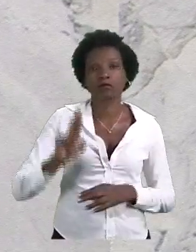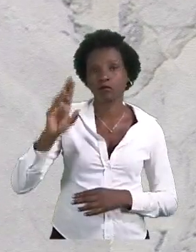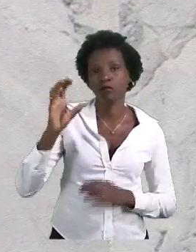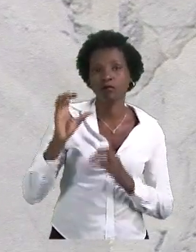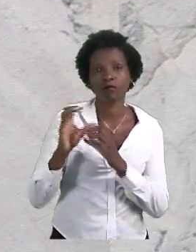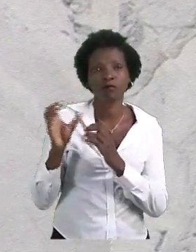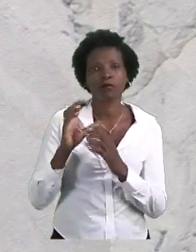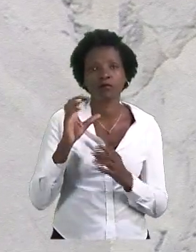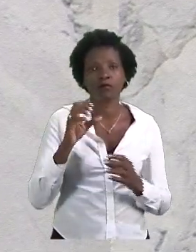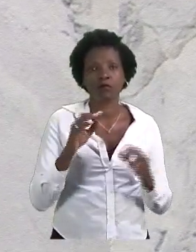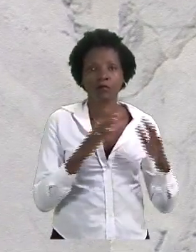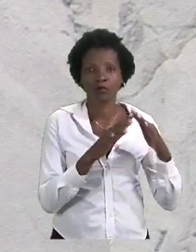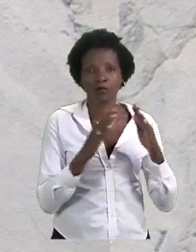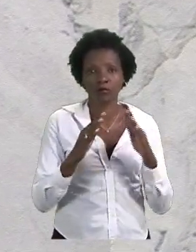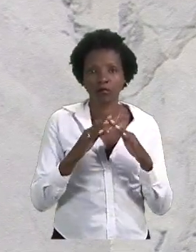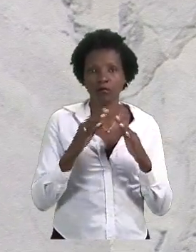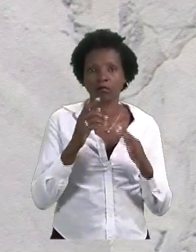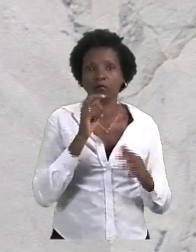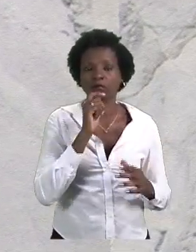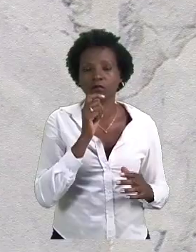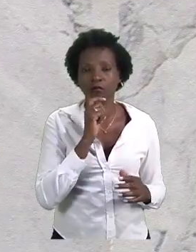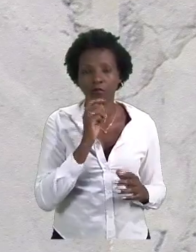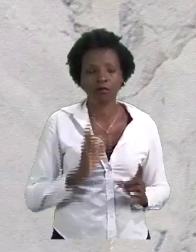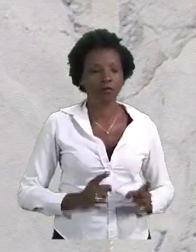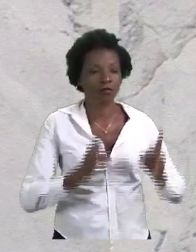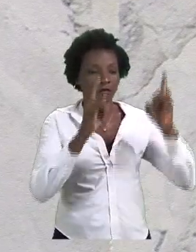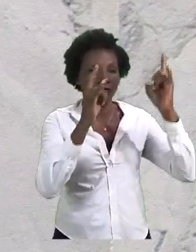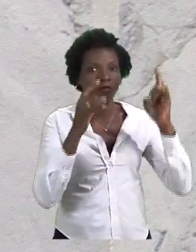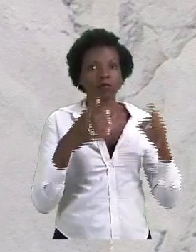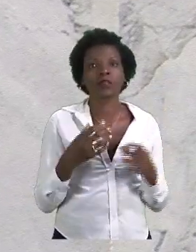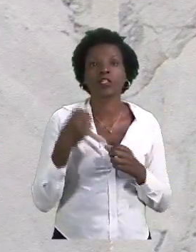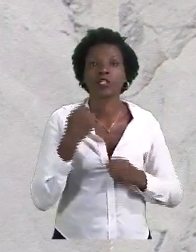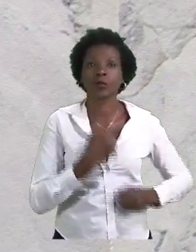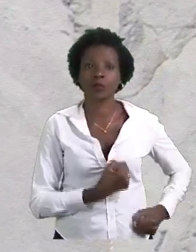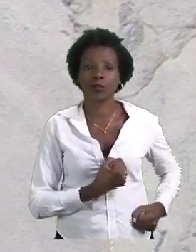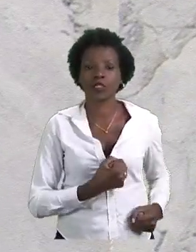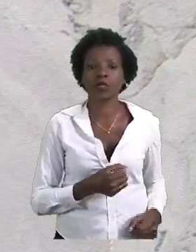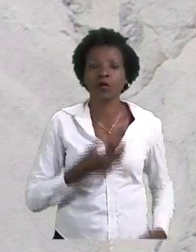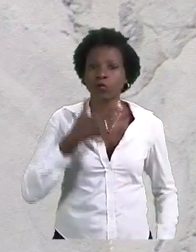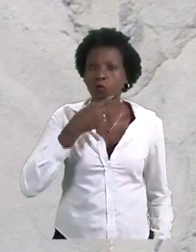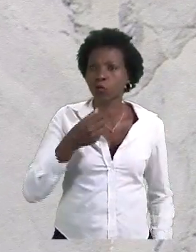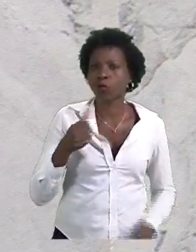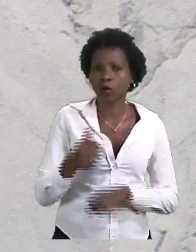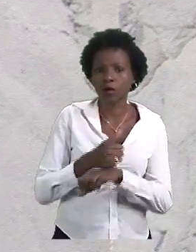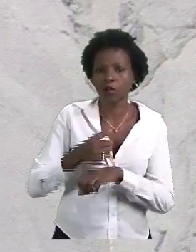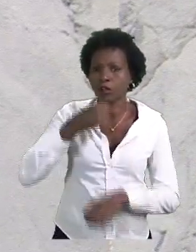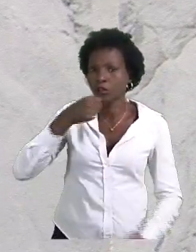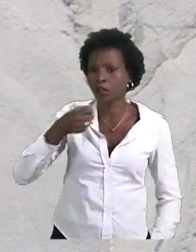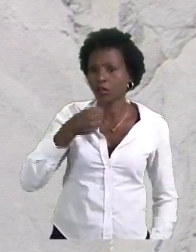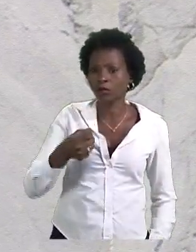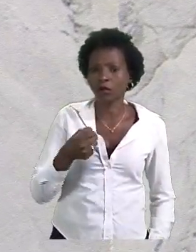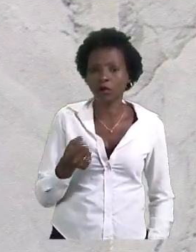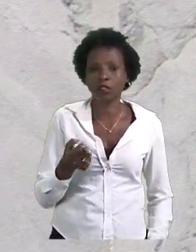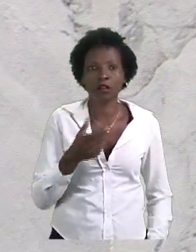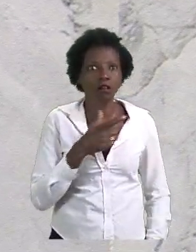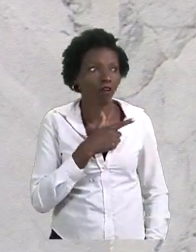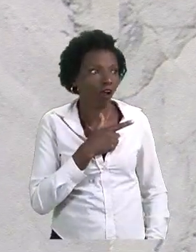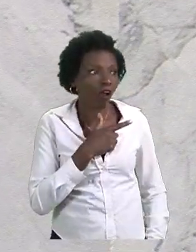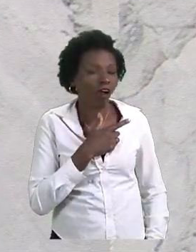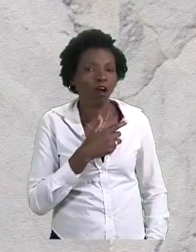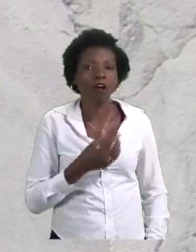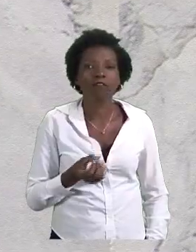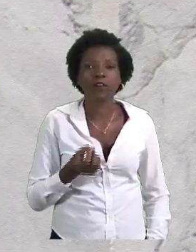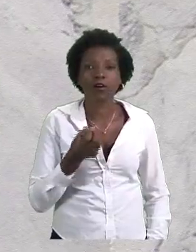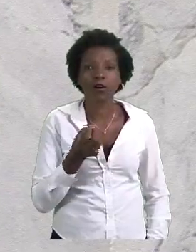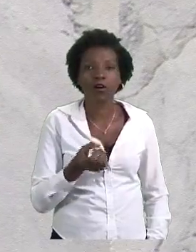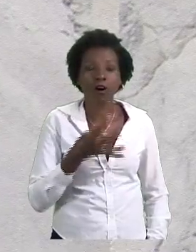um prédio na Praça da República, o repórter do programa ficou estupefado quando a mulher tirou o seu carro da garagem. Ou